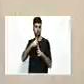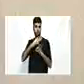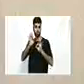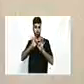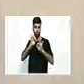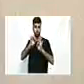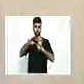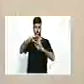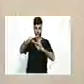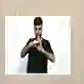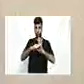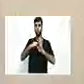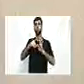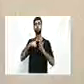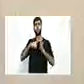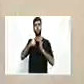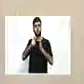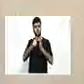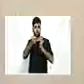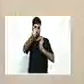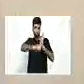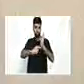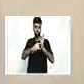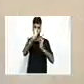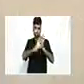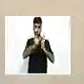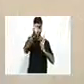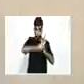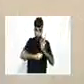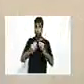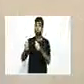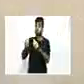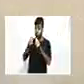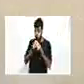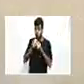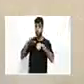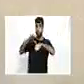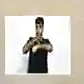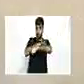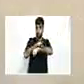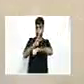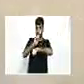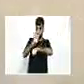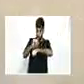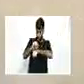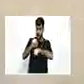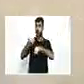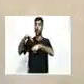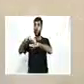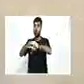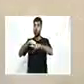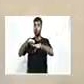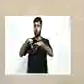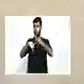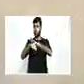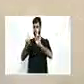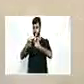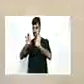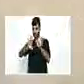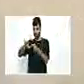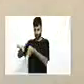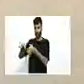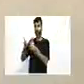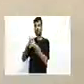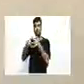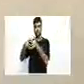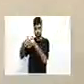e eles assinam eles recebem a bota recebeu tal bota tal dia é a luva não que a gente tem que pro pessoal do caminhão